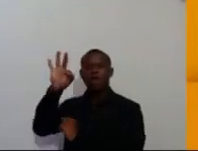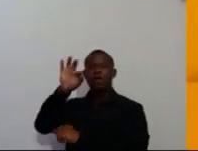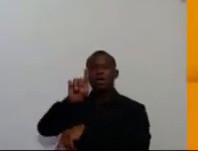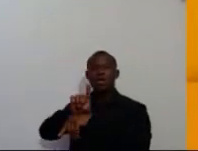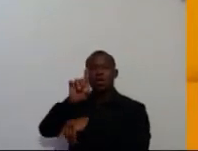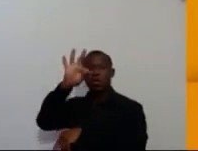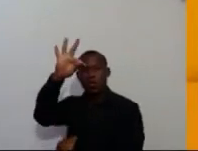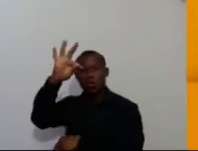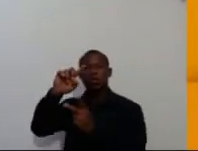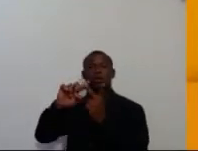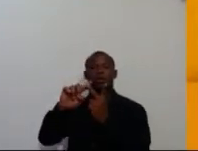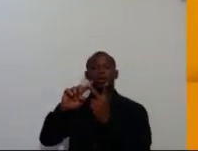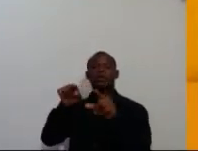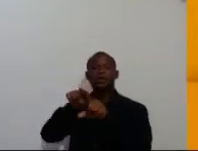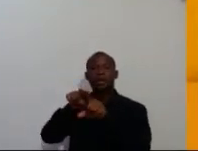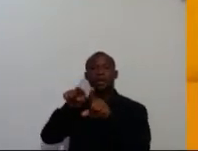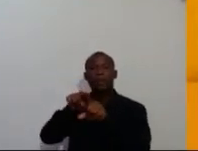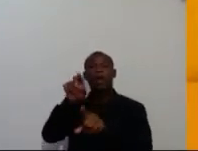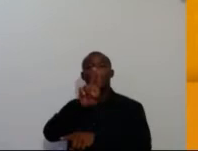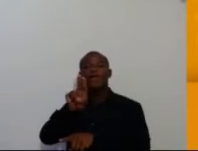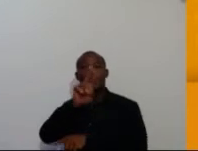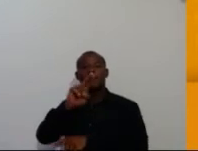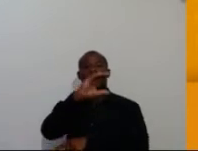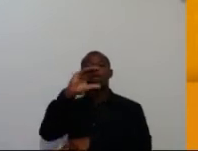Minha querida Kátia, bom dia!